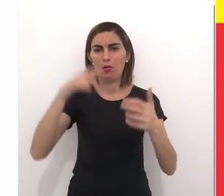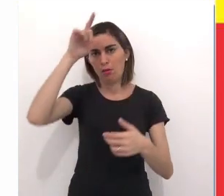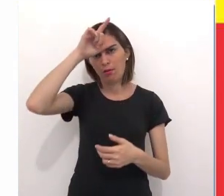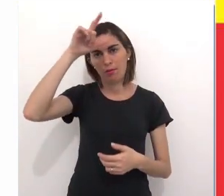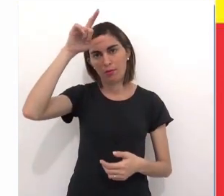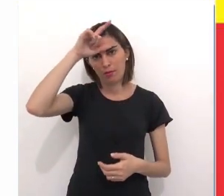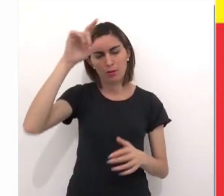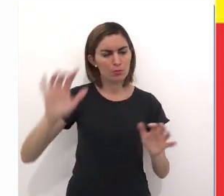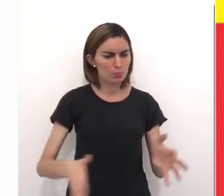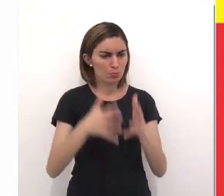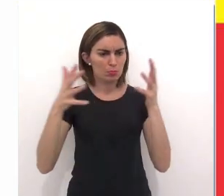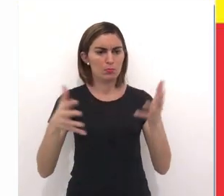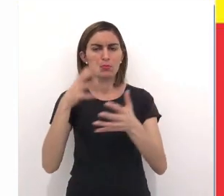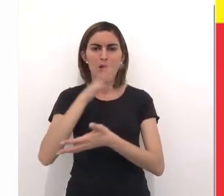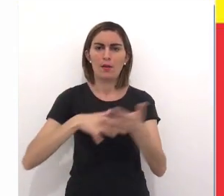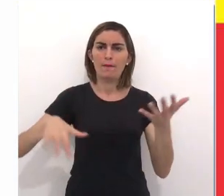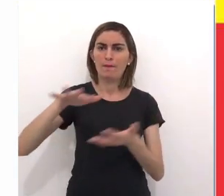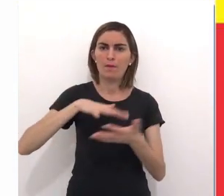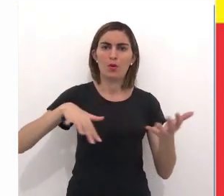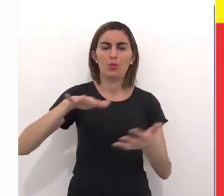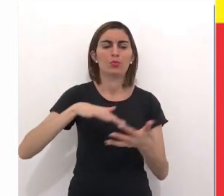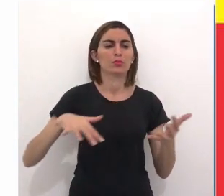de eventuais líderes